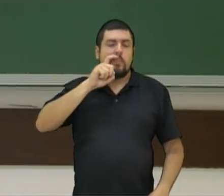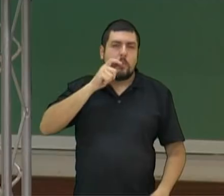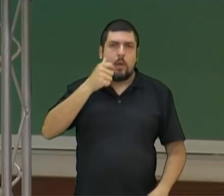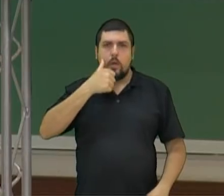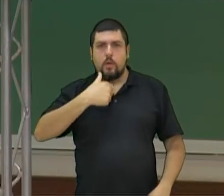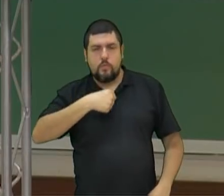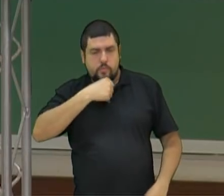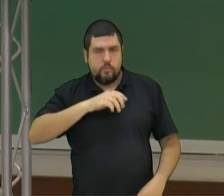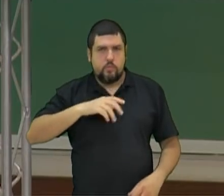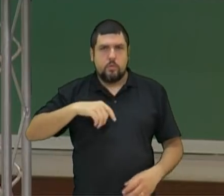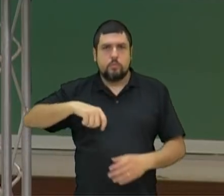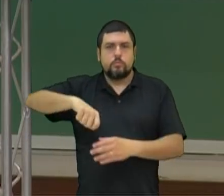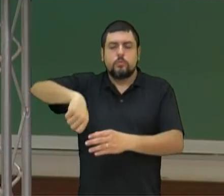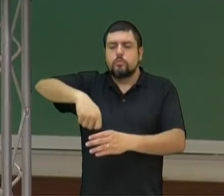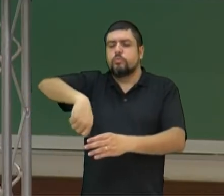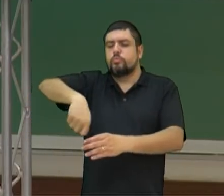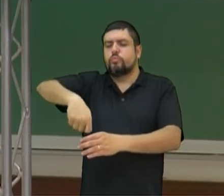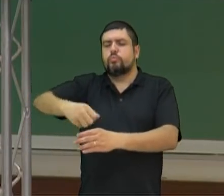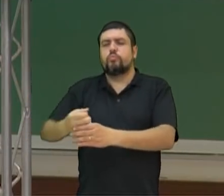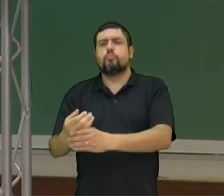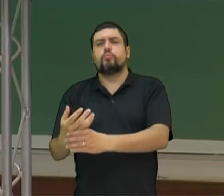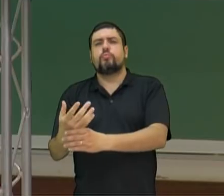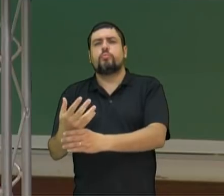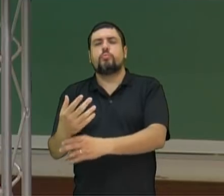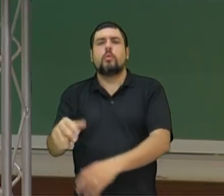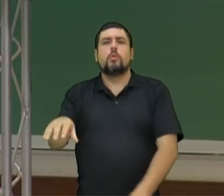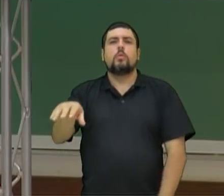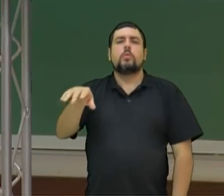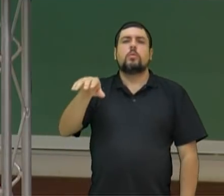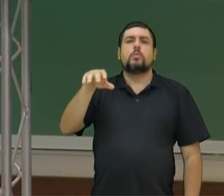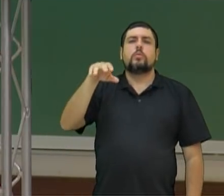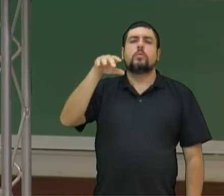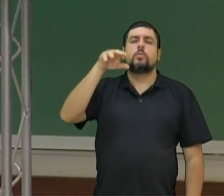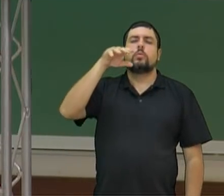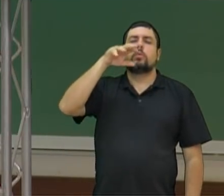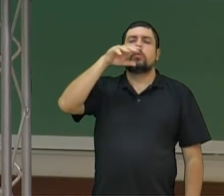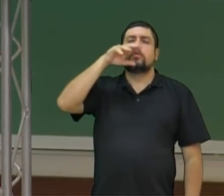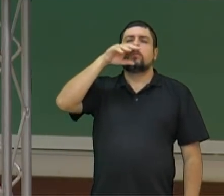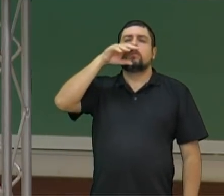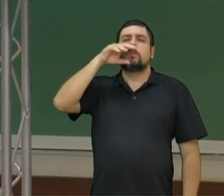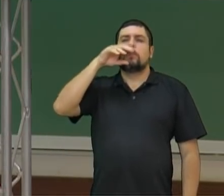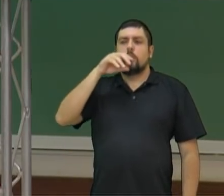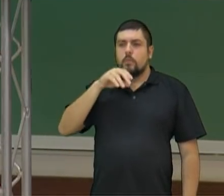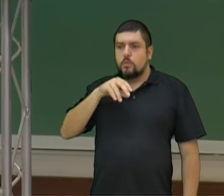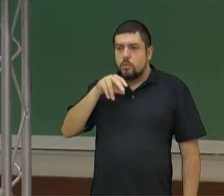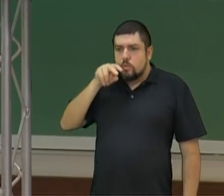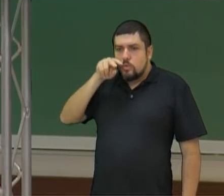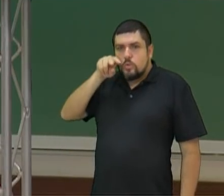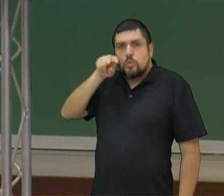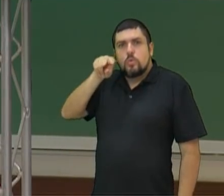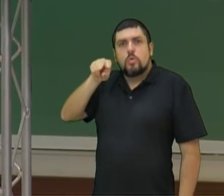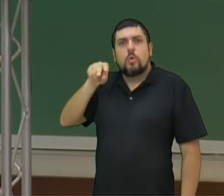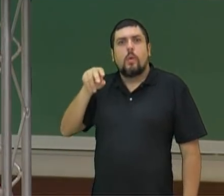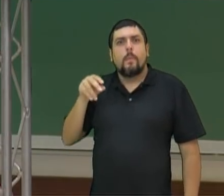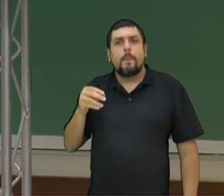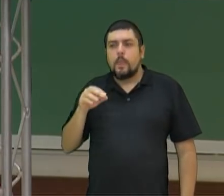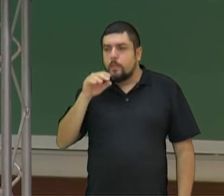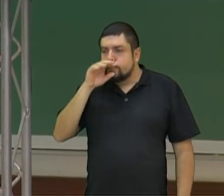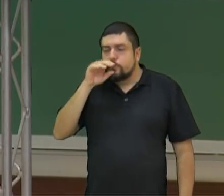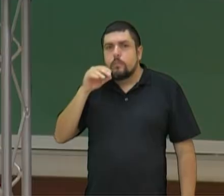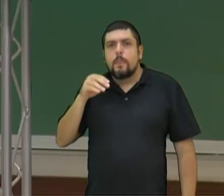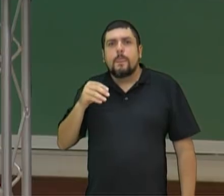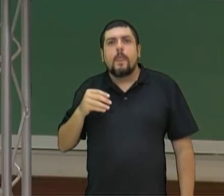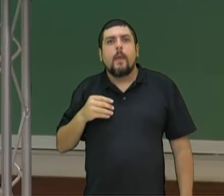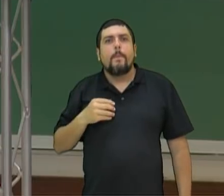O cheiro, olha os sentidos, né? Você viu o bolo, você já está comendo com os olhos. O cheiro e de